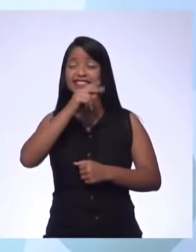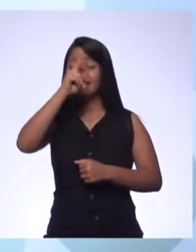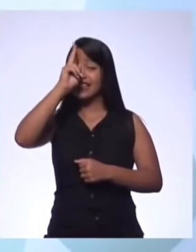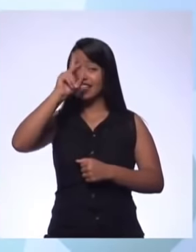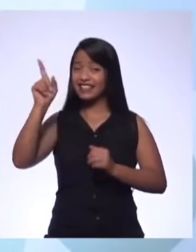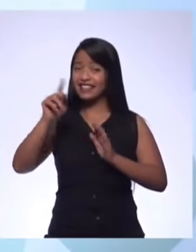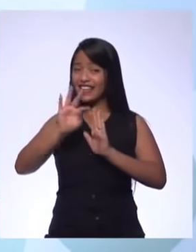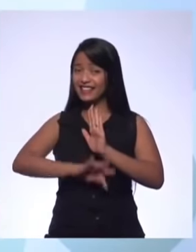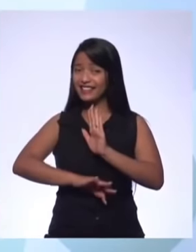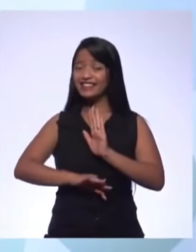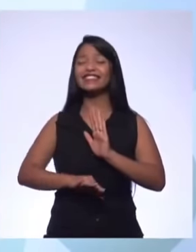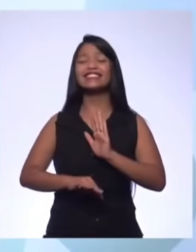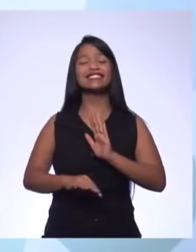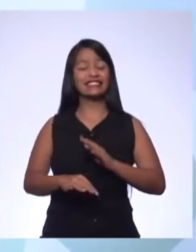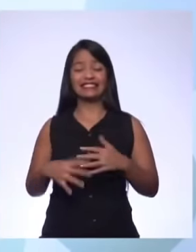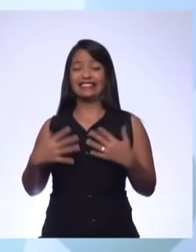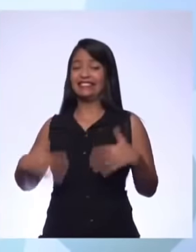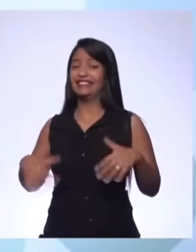aí Meu que ela tá Deus. fazendo.